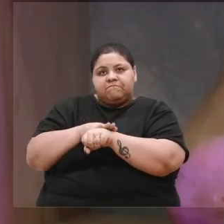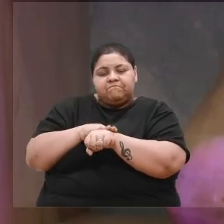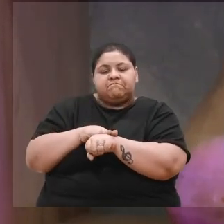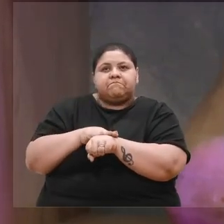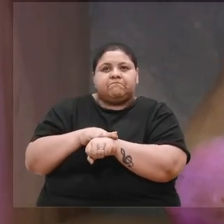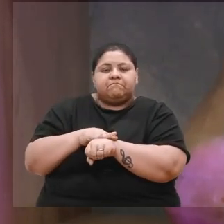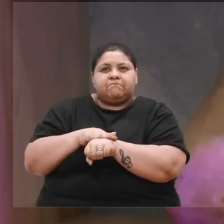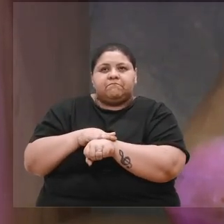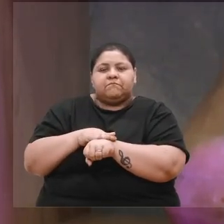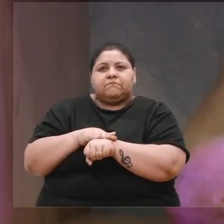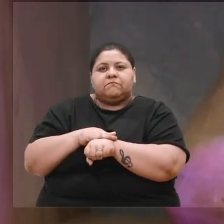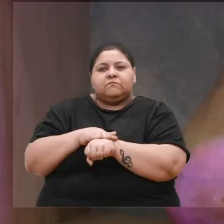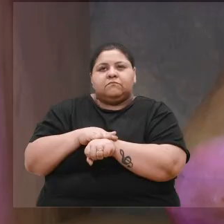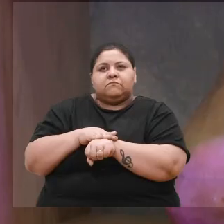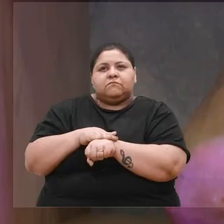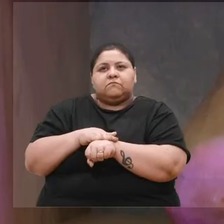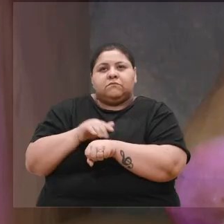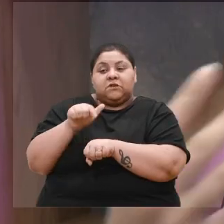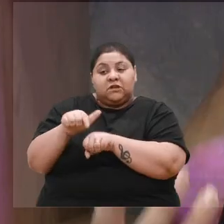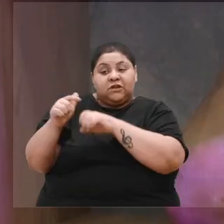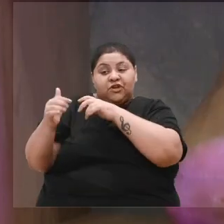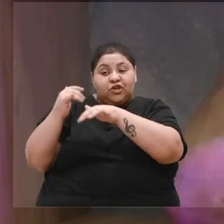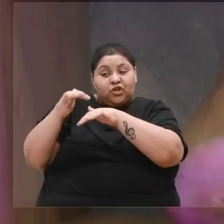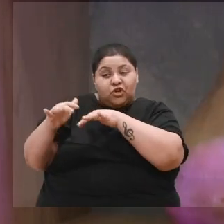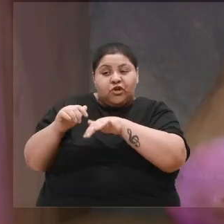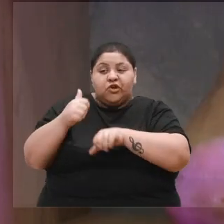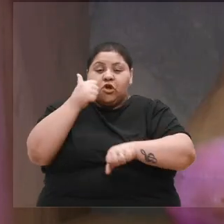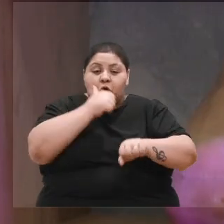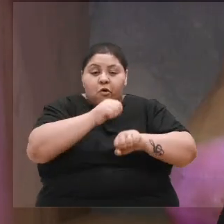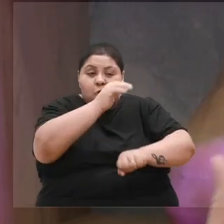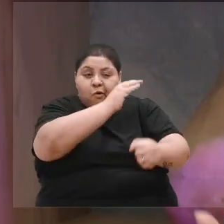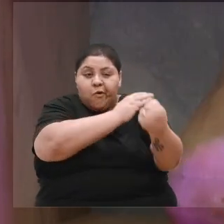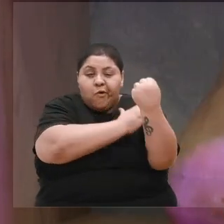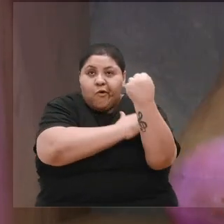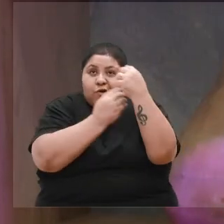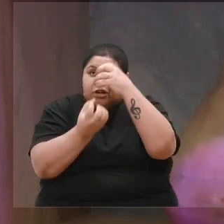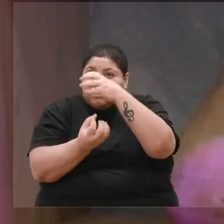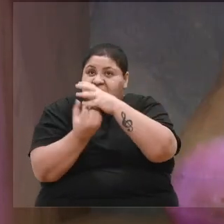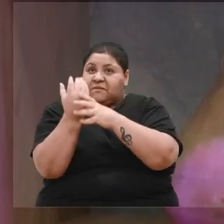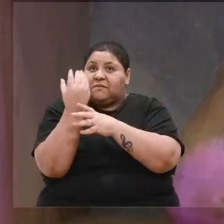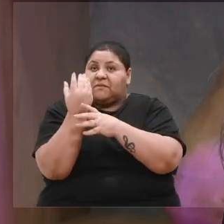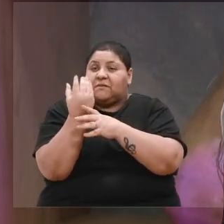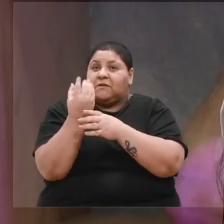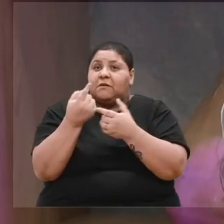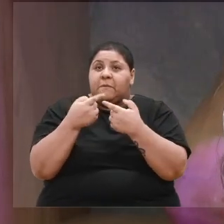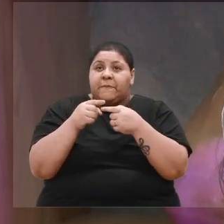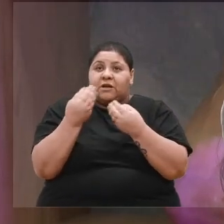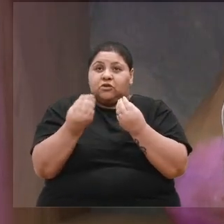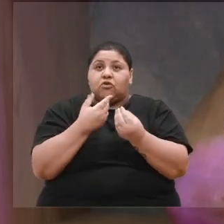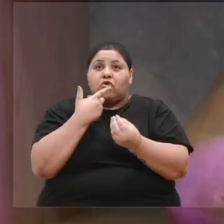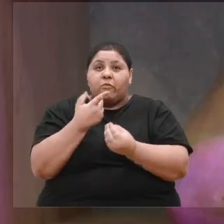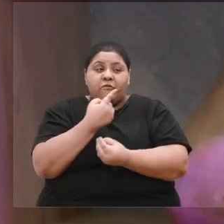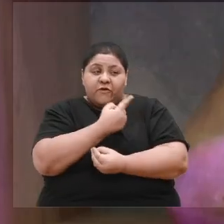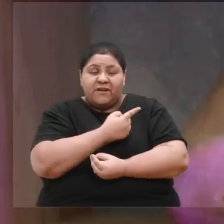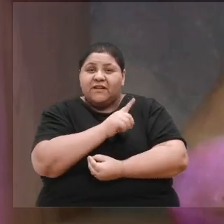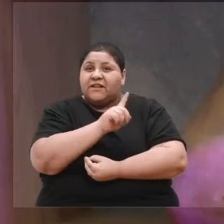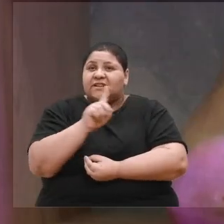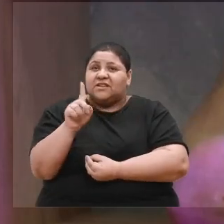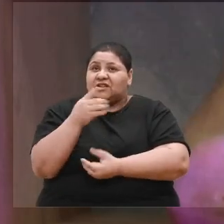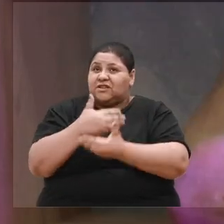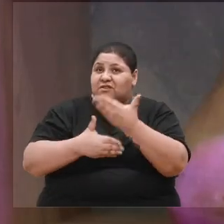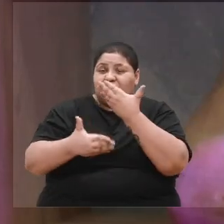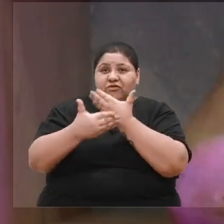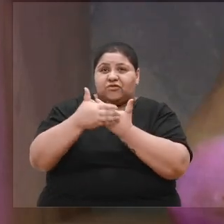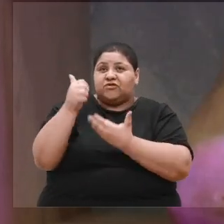assim, onde esse movimento feminista ressurge, mas... como a Poli falou, não